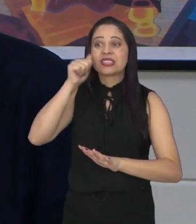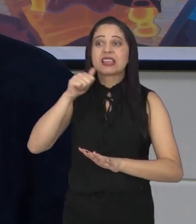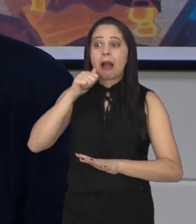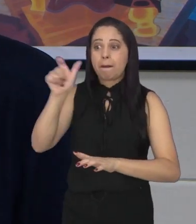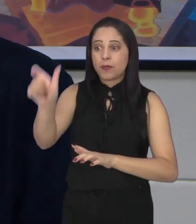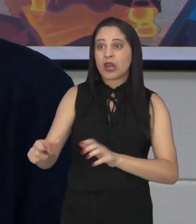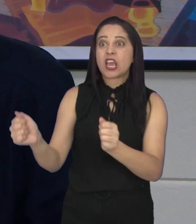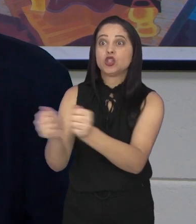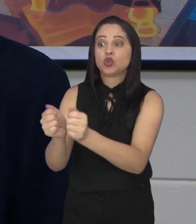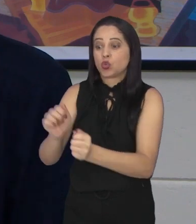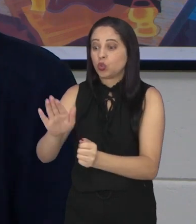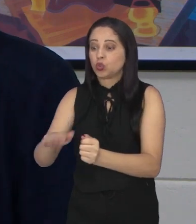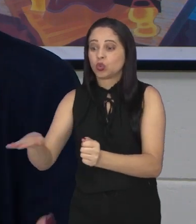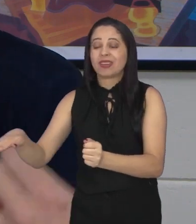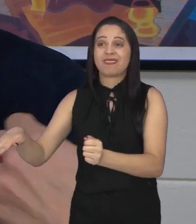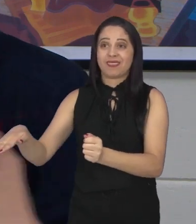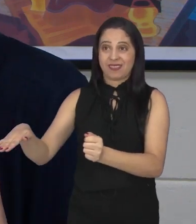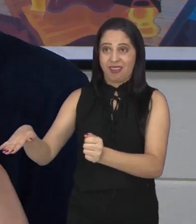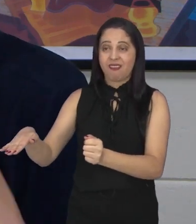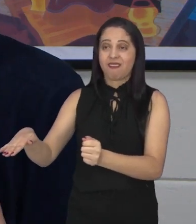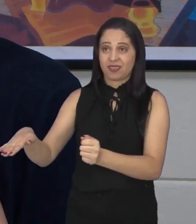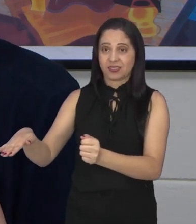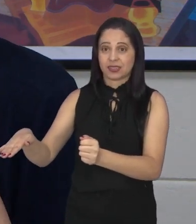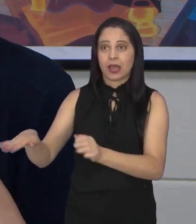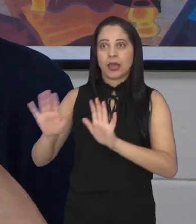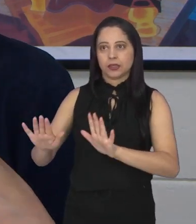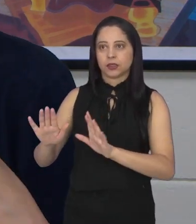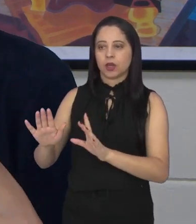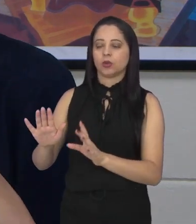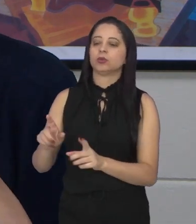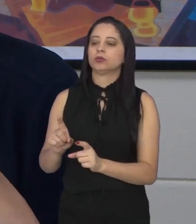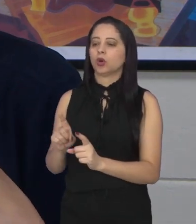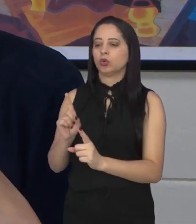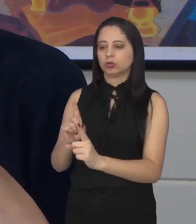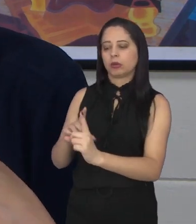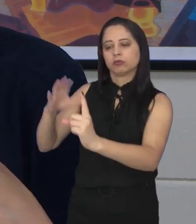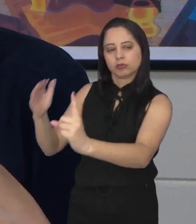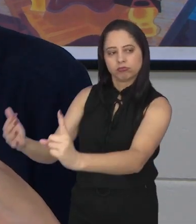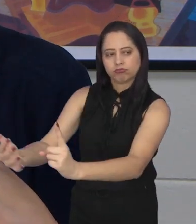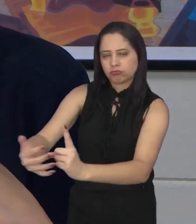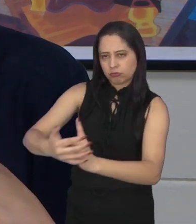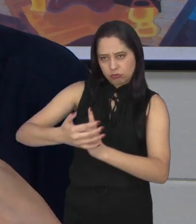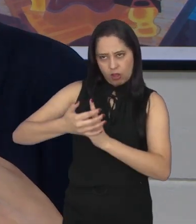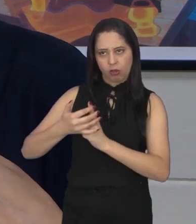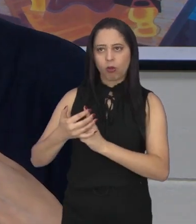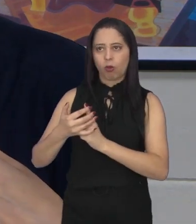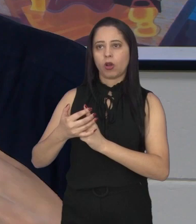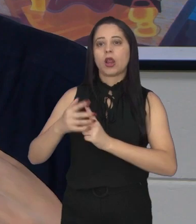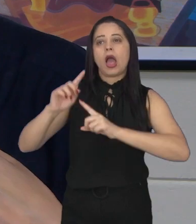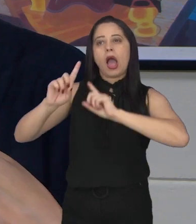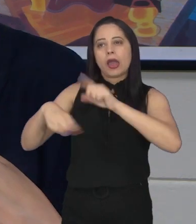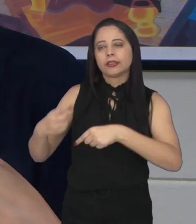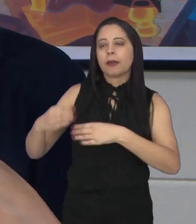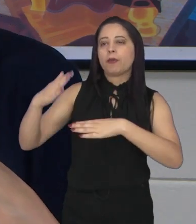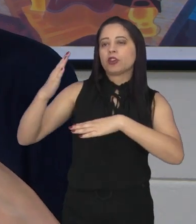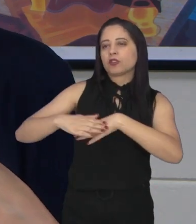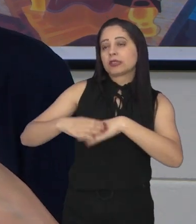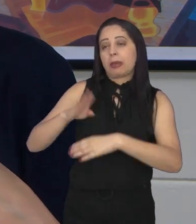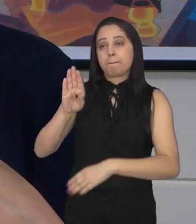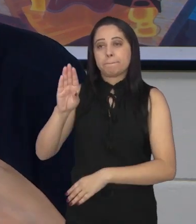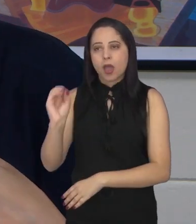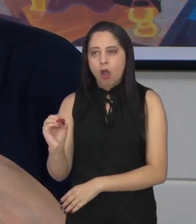essa demanda de sofrimento, acolhem essas mulheres, essas famílias, e quando vai ter o processo do boletim de ocorrência, que elas vão